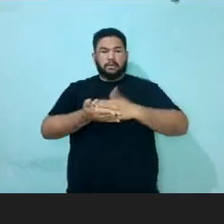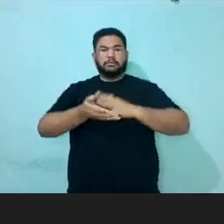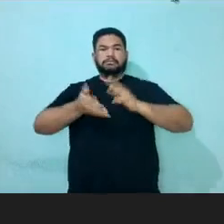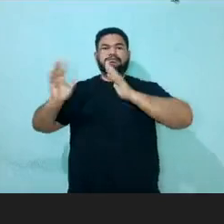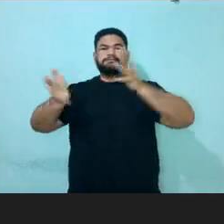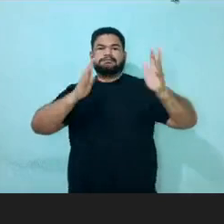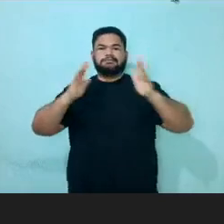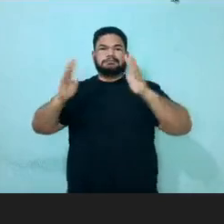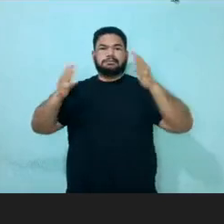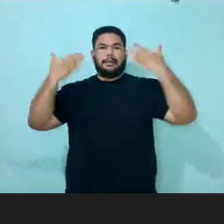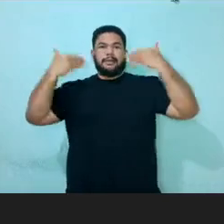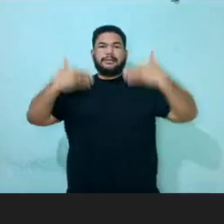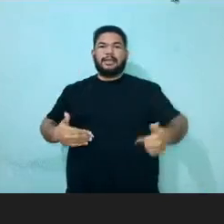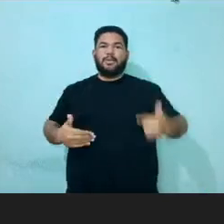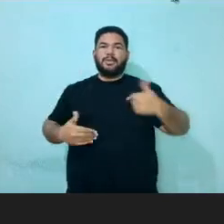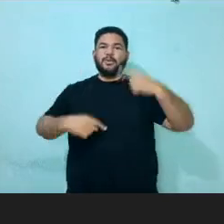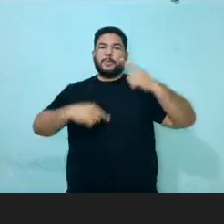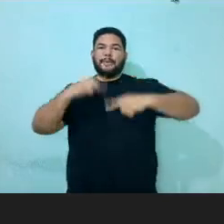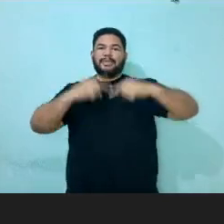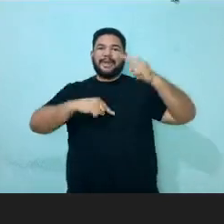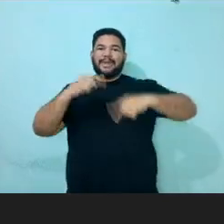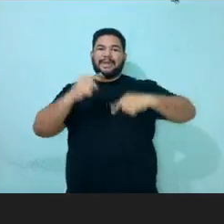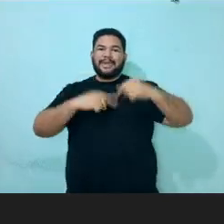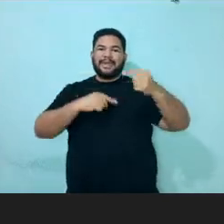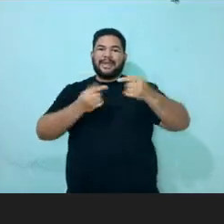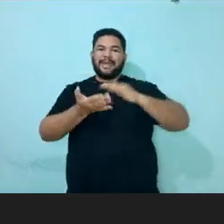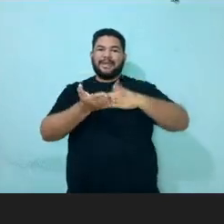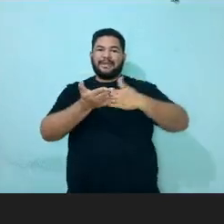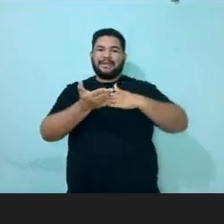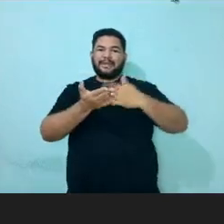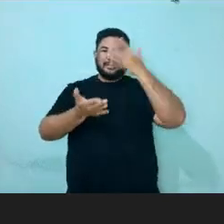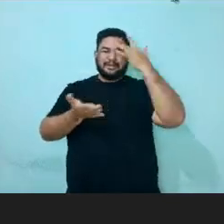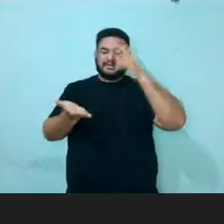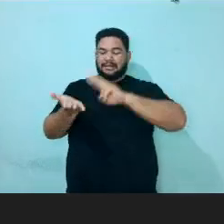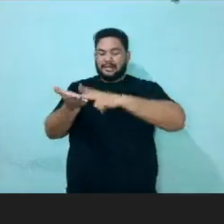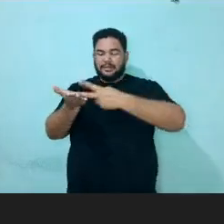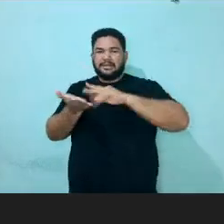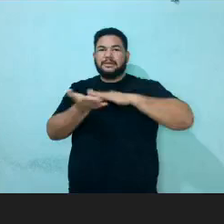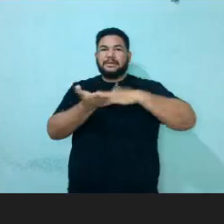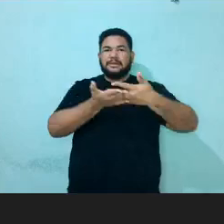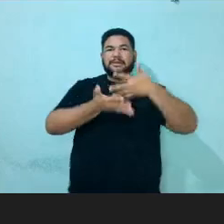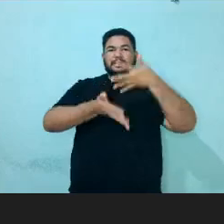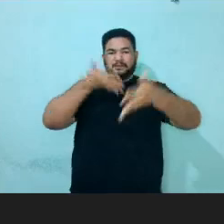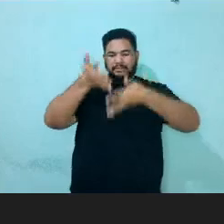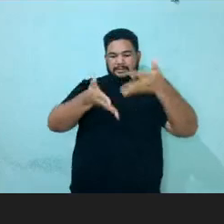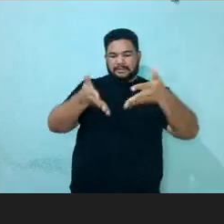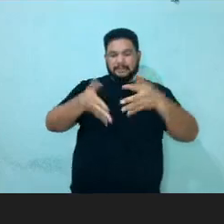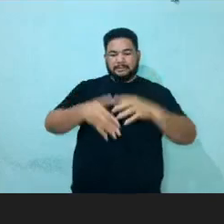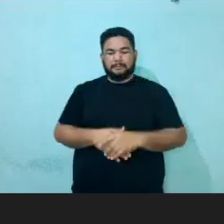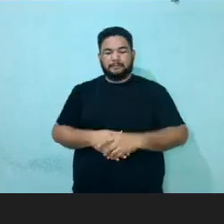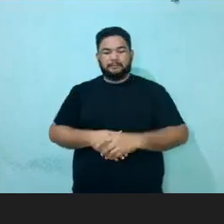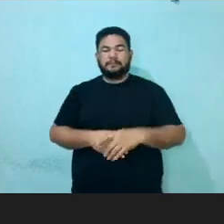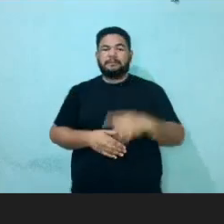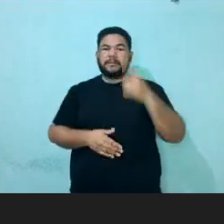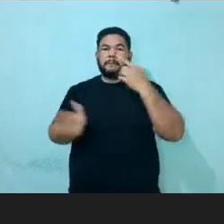trabalha com interpretação e tradução. Deixa eu passar aqui.